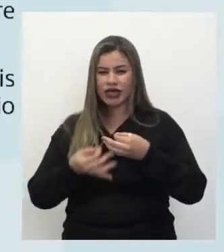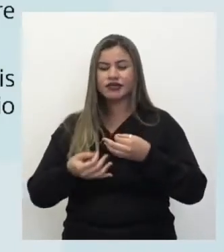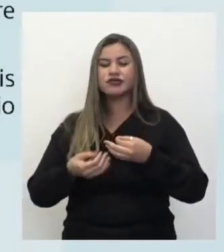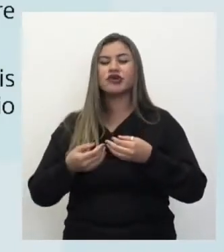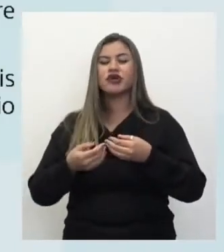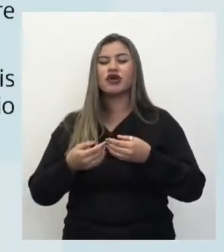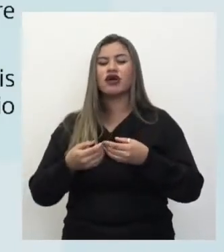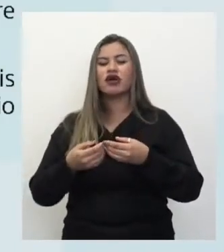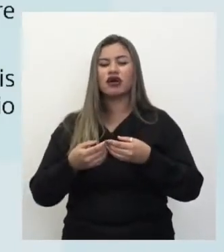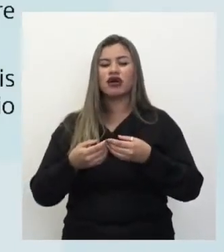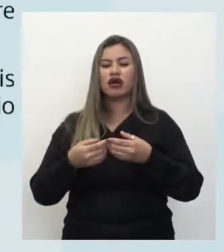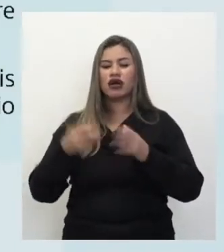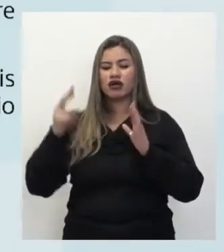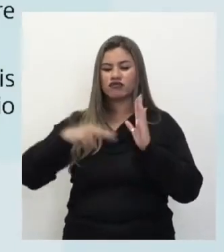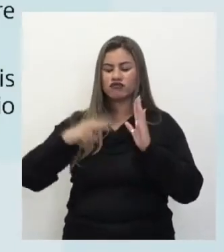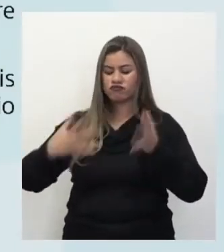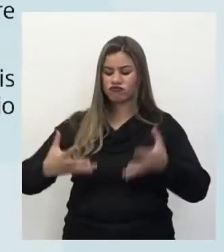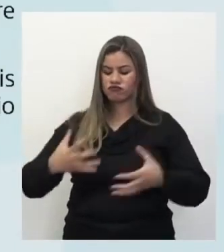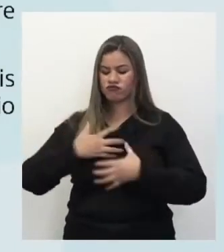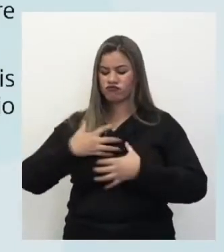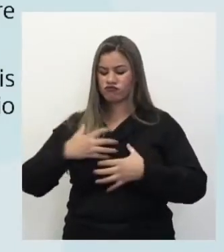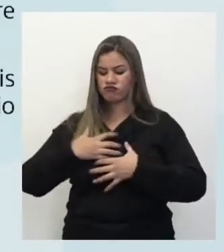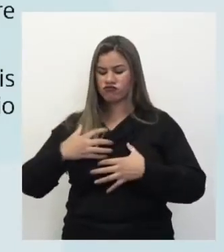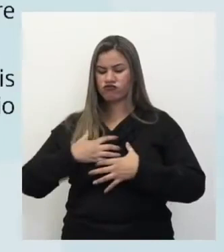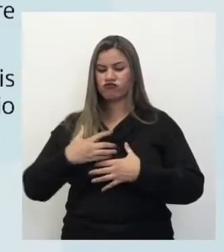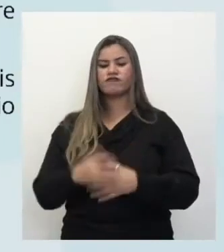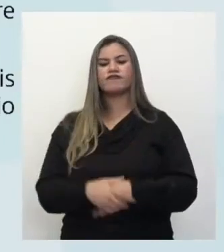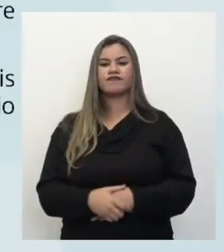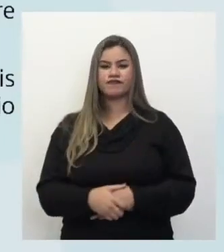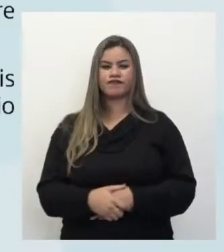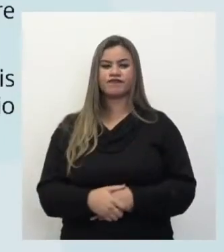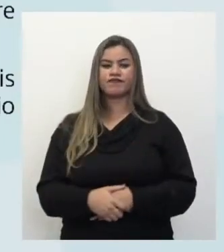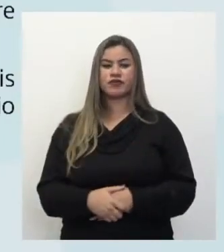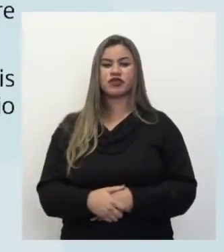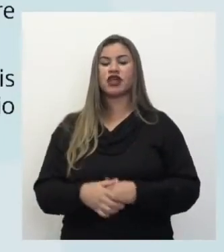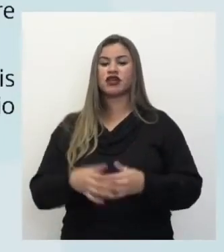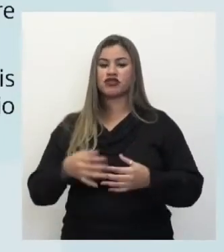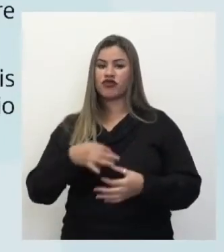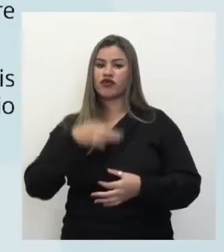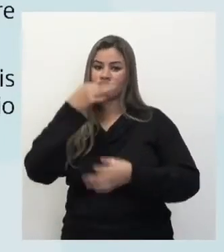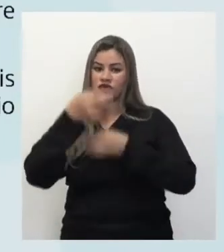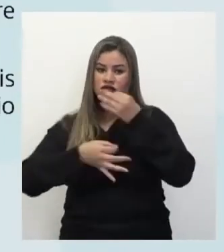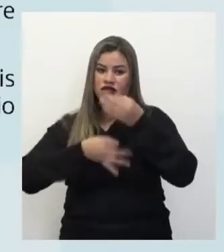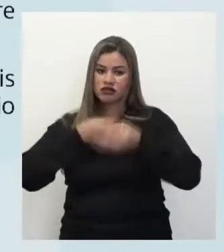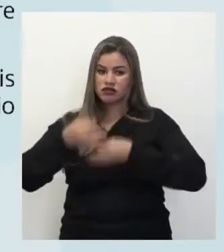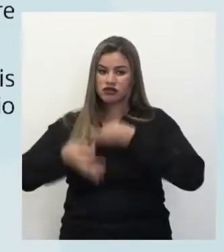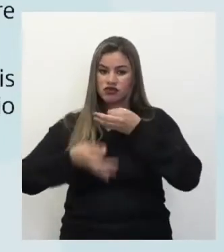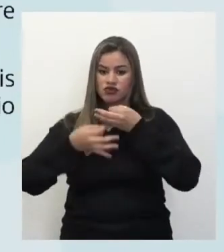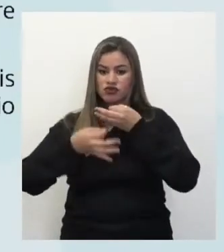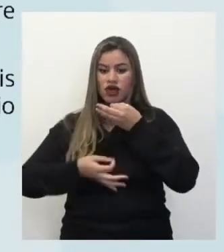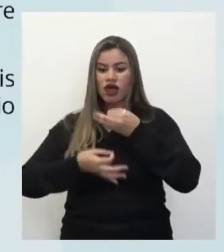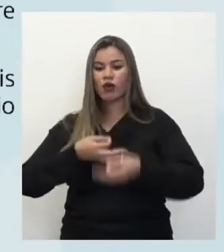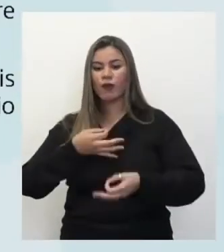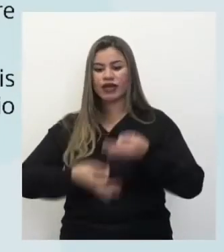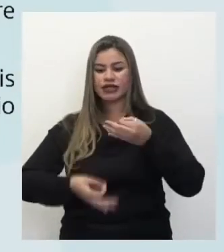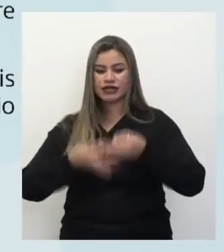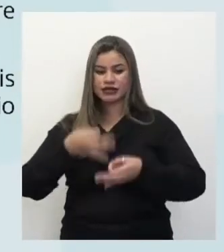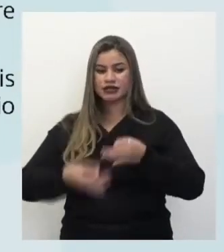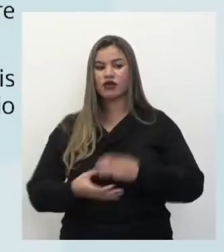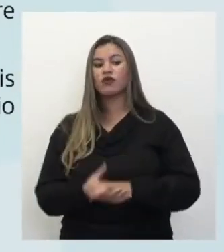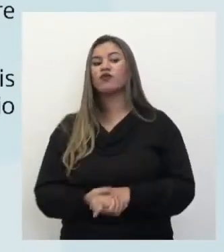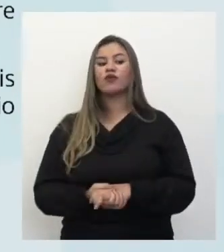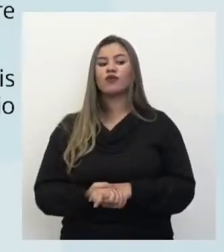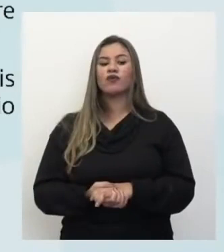leitor o leitor em relação ao que se pede, gente. Então, a gente vai falar de argumentação dentro do texto publicitário hoje. Retomar as